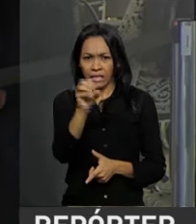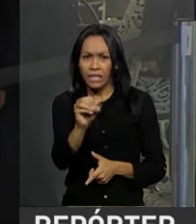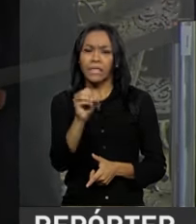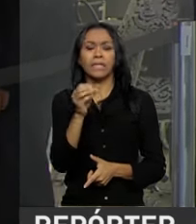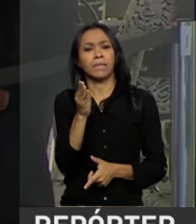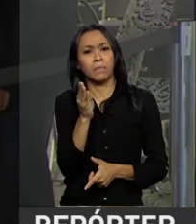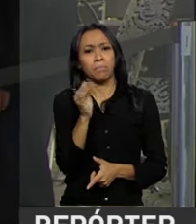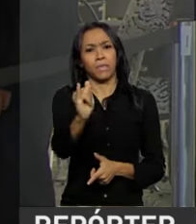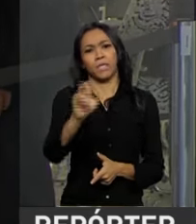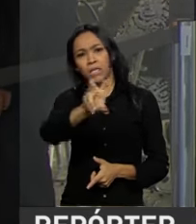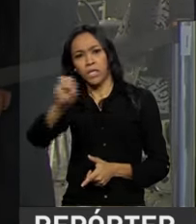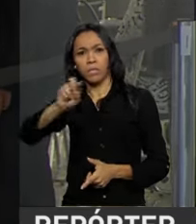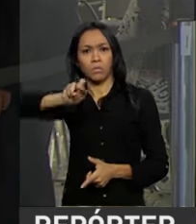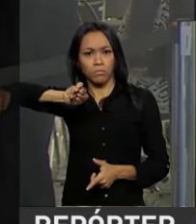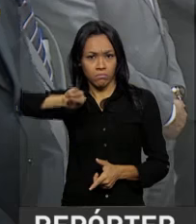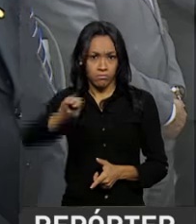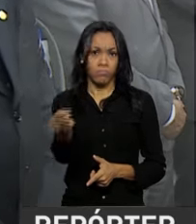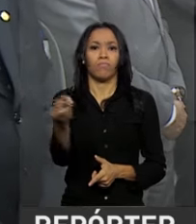170,5 bilhões de reais.